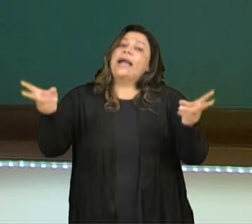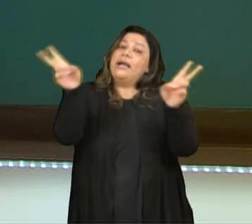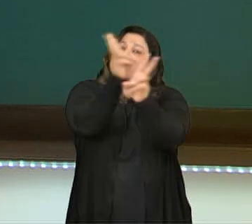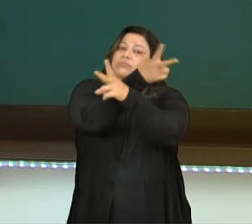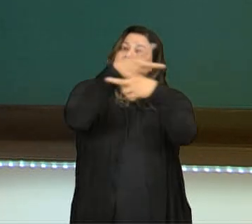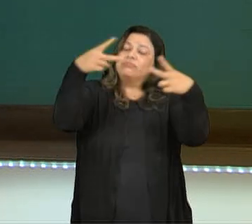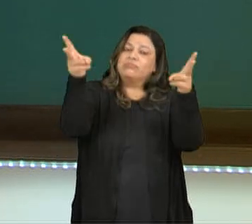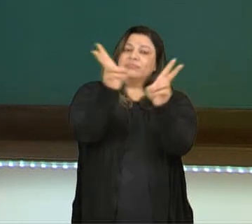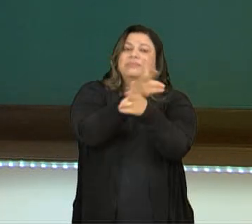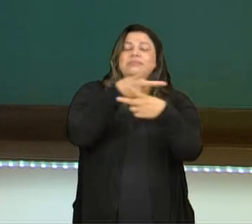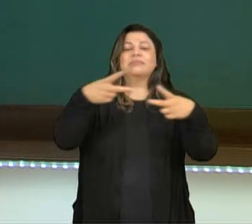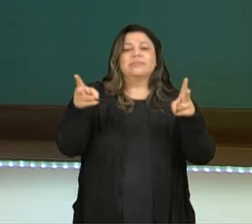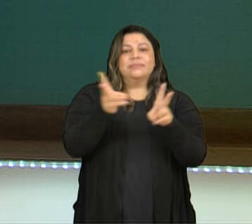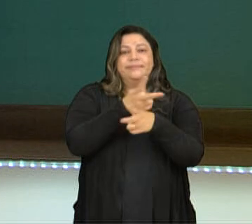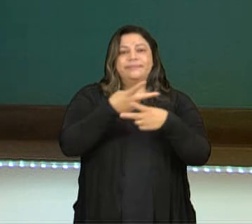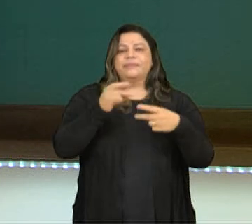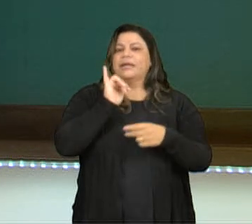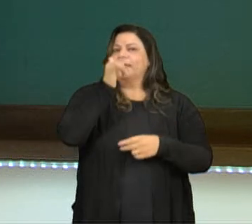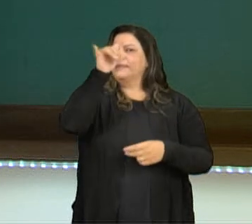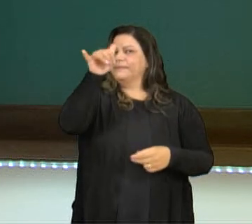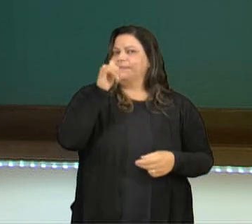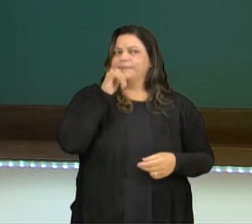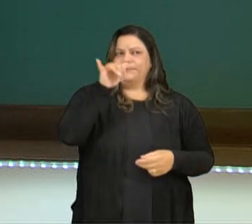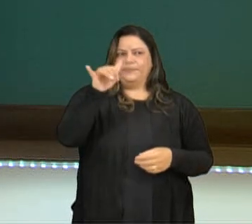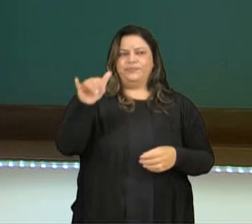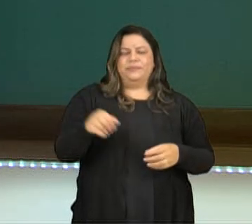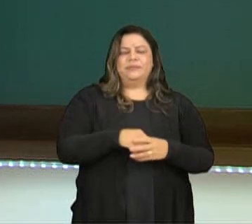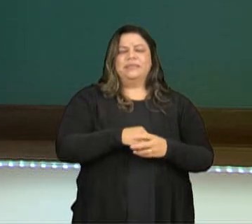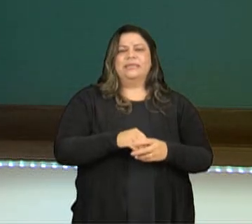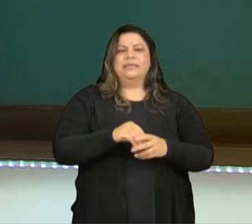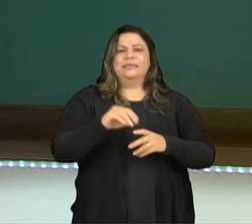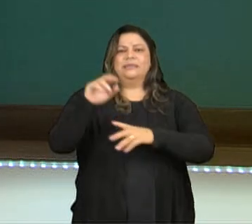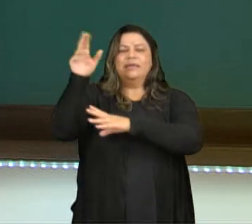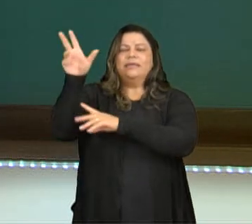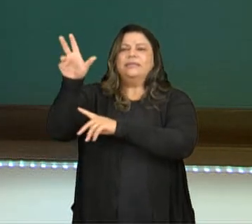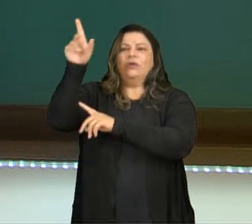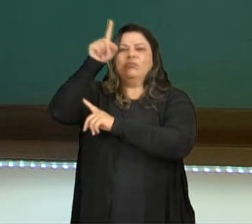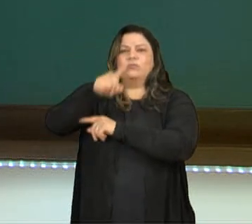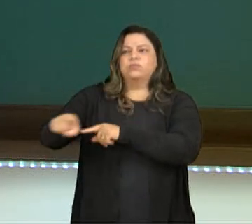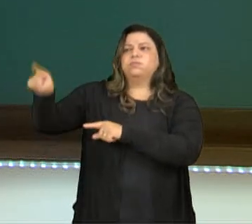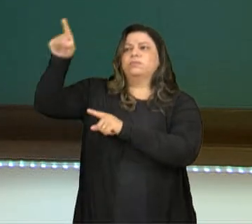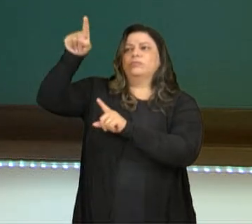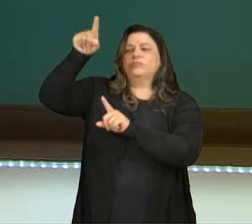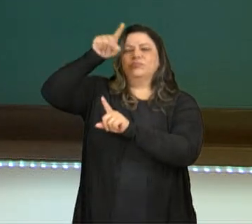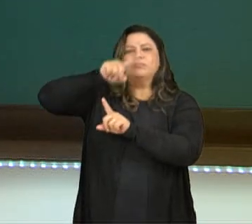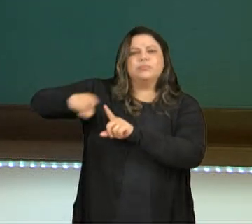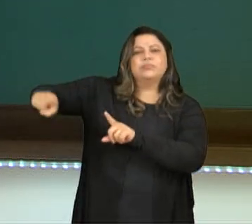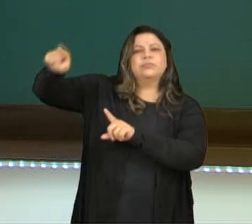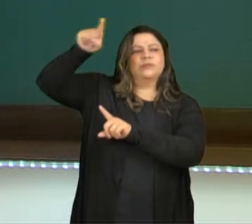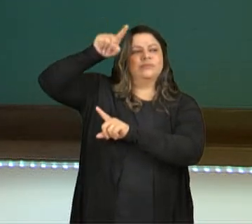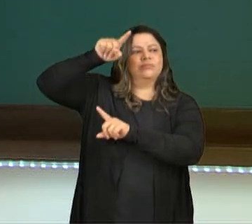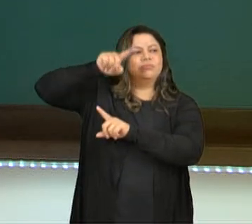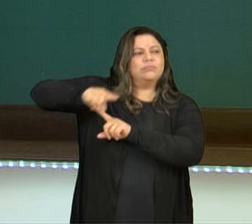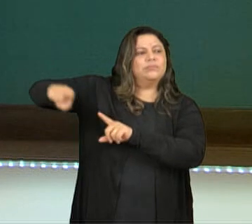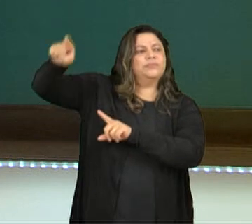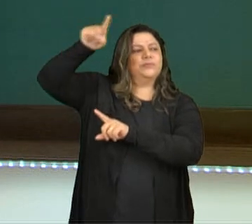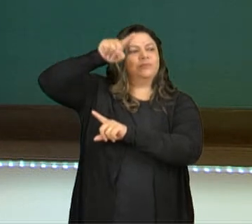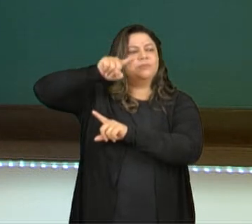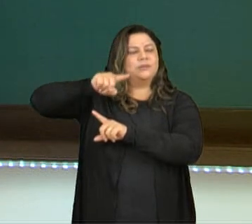eólica, força dos ventos que movimentam as pás desses, como se fossem cataventos gigantes,